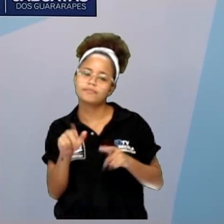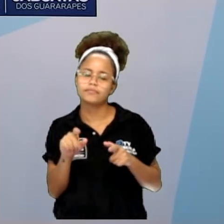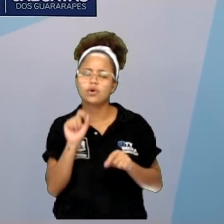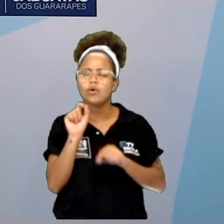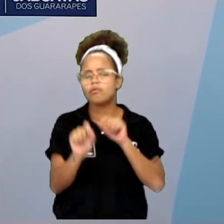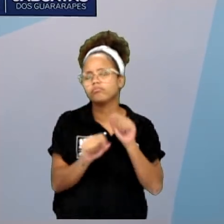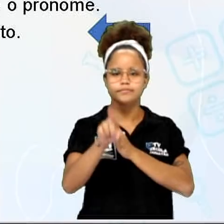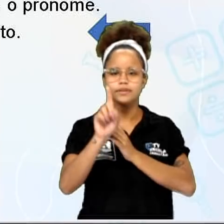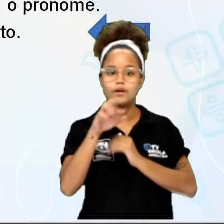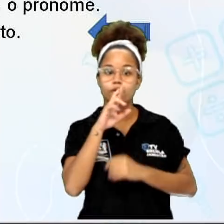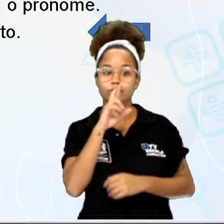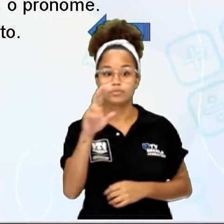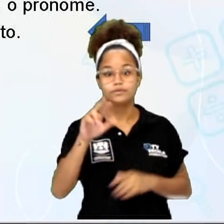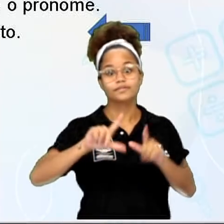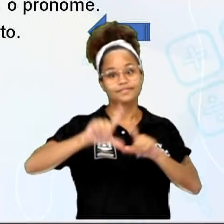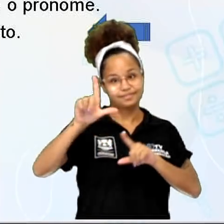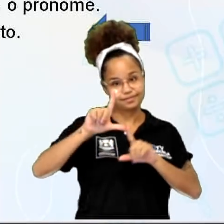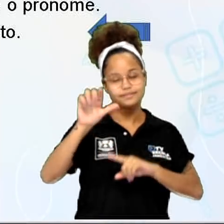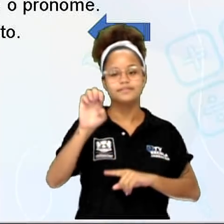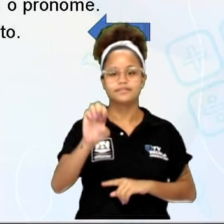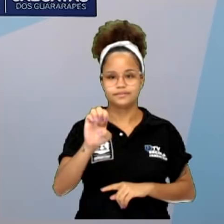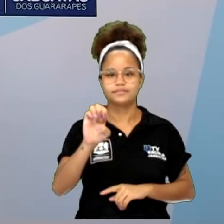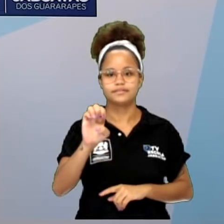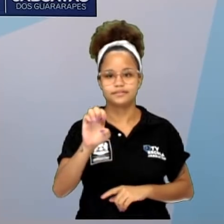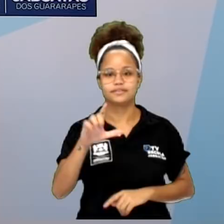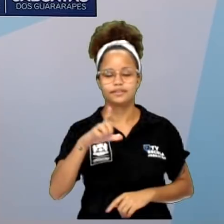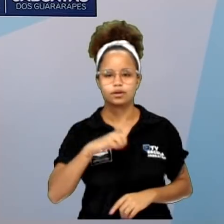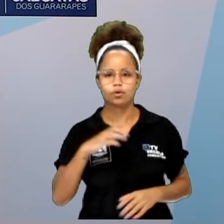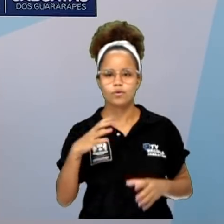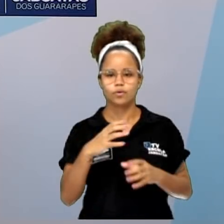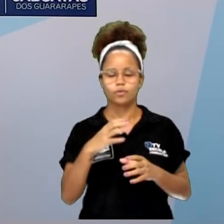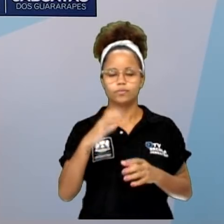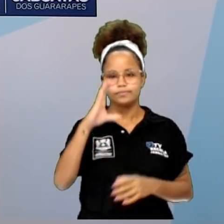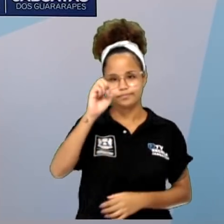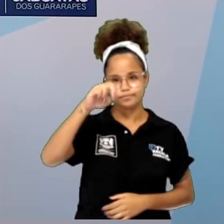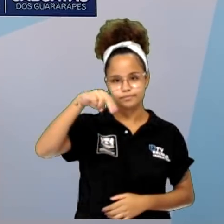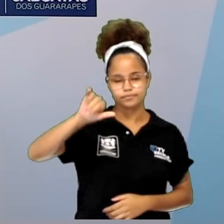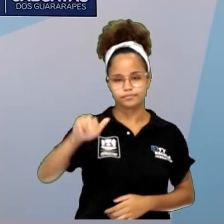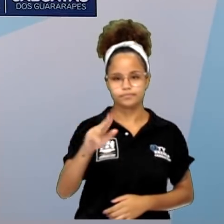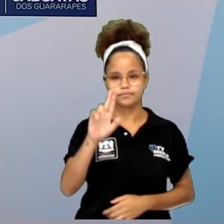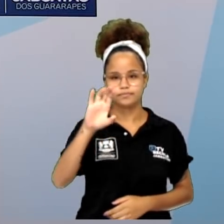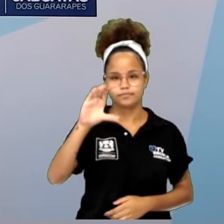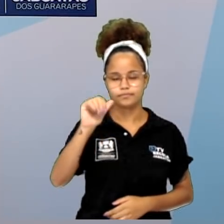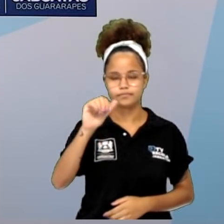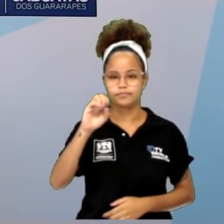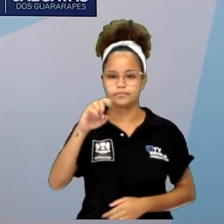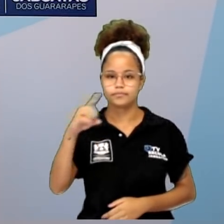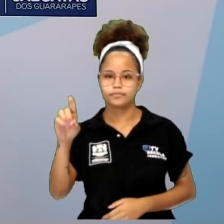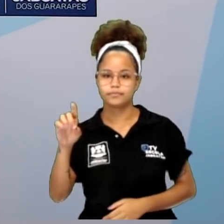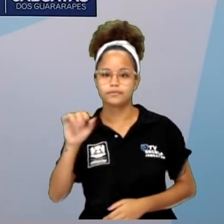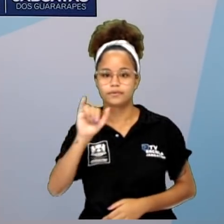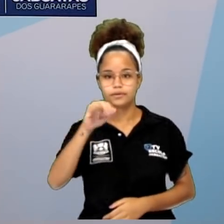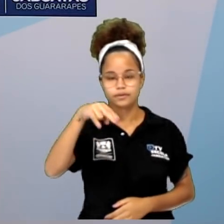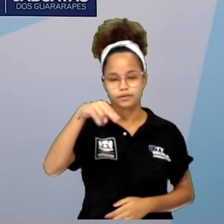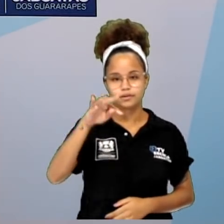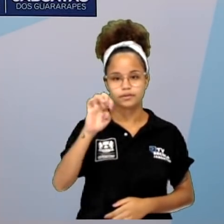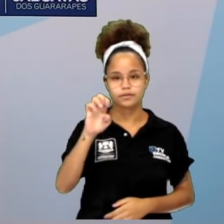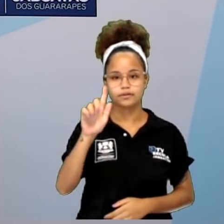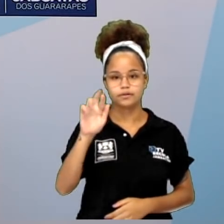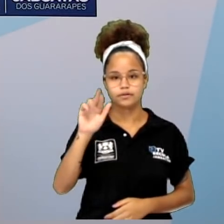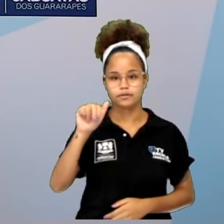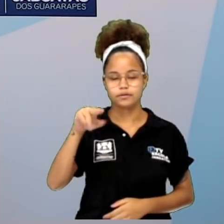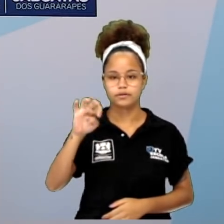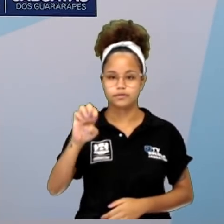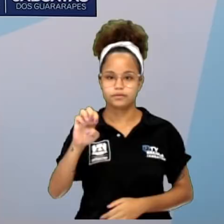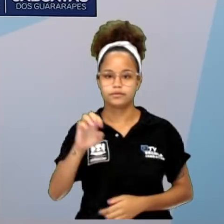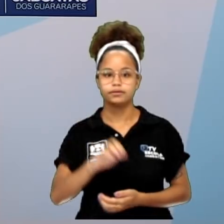vai acontecer? Ó, letra E, né? Nós temos uma conjunção integrante que introduz aí um valor, que introduz aí o objeto direto,